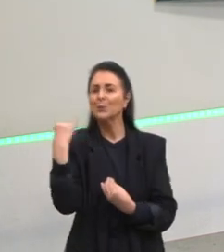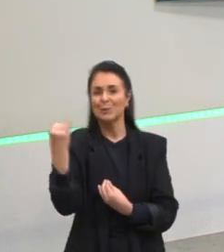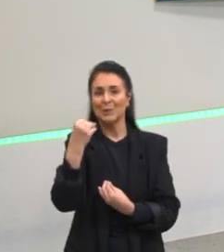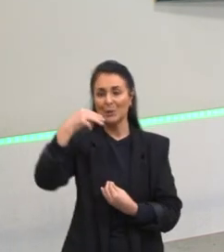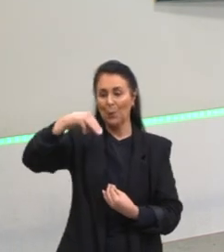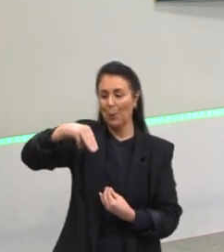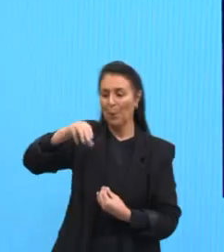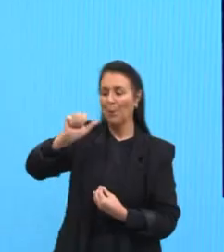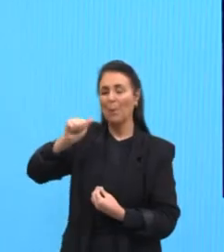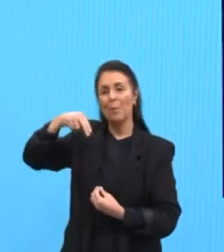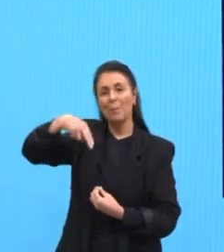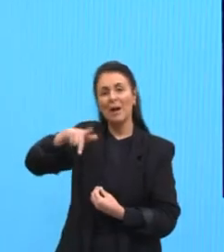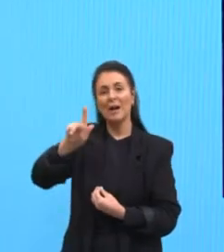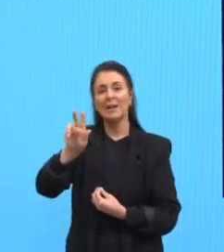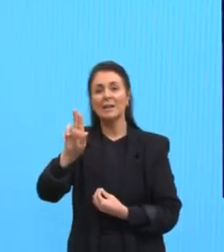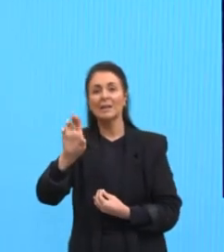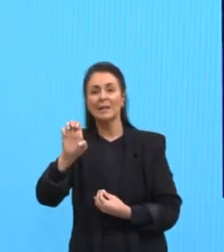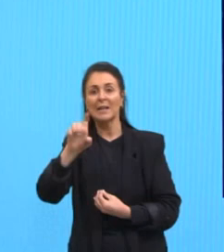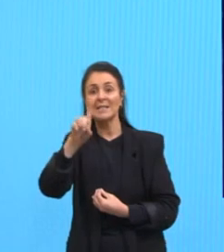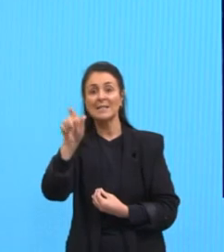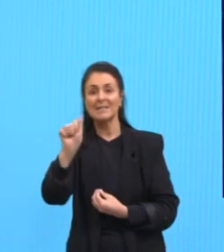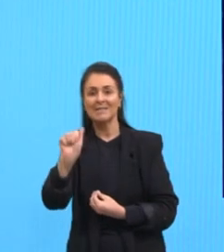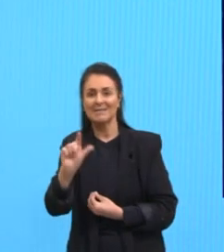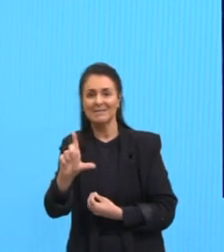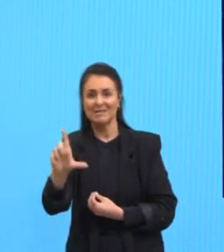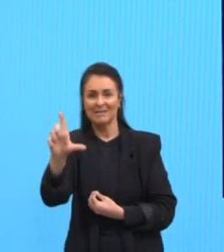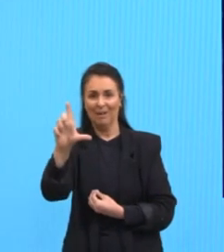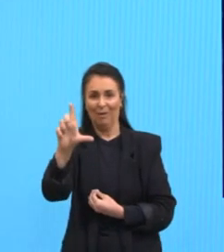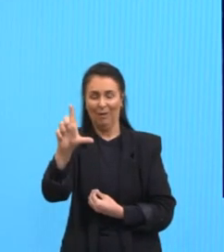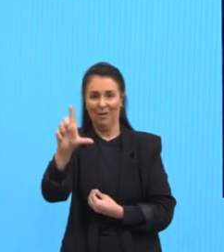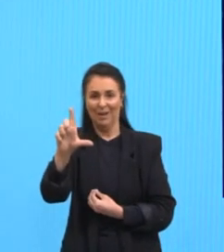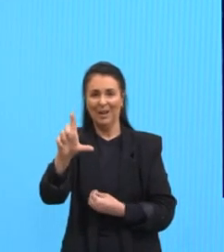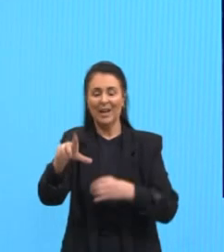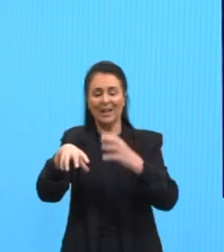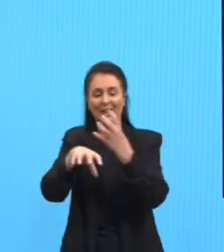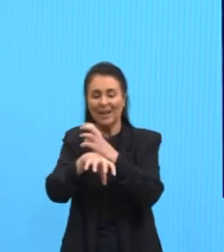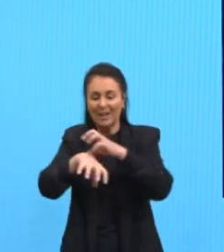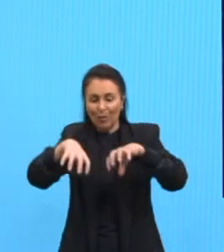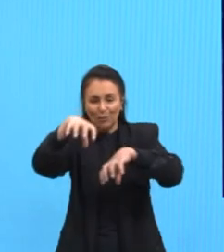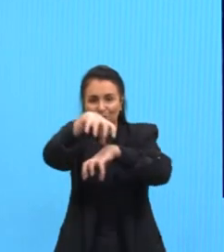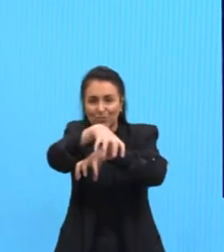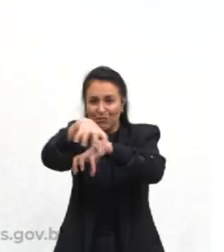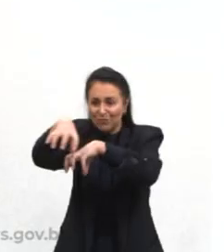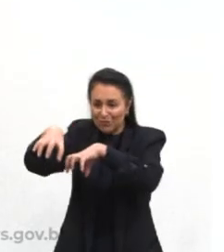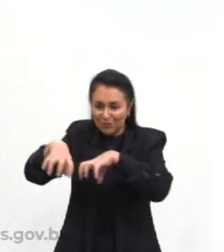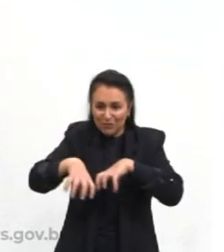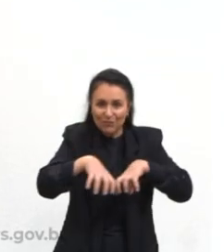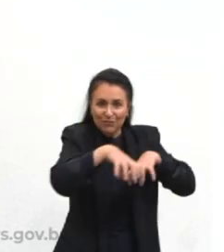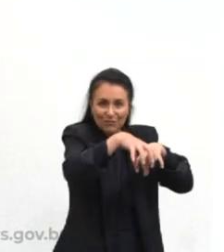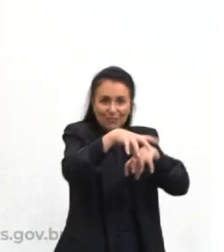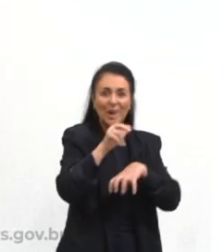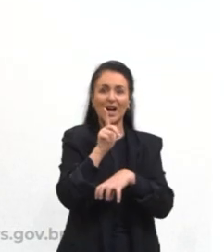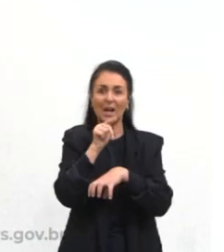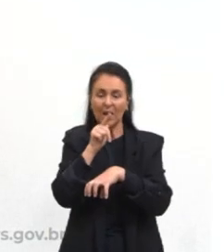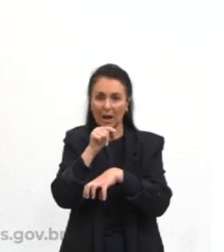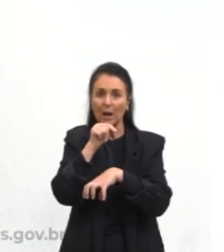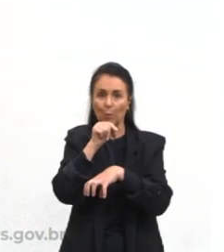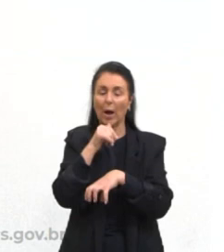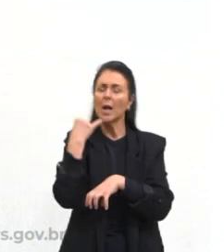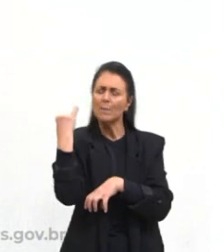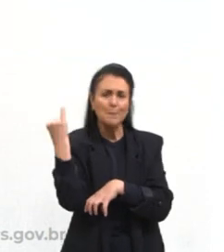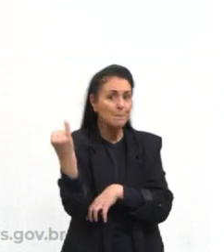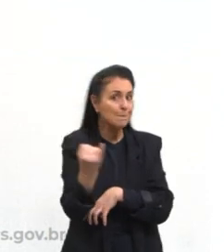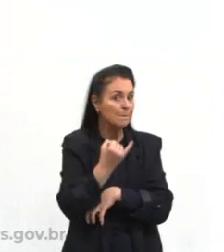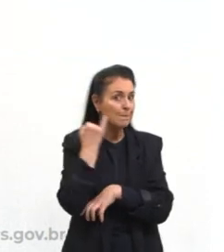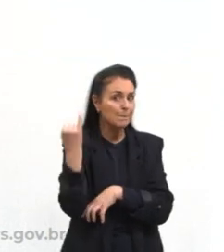manguezal para essa vida marinha e que ele é o berçário tá a gurizada e é extremamente atingindo